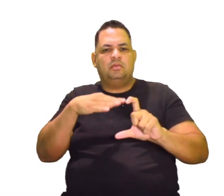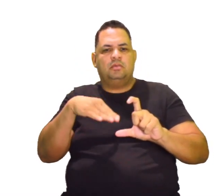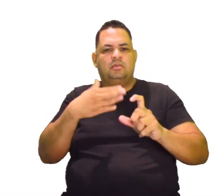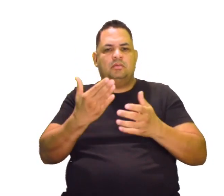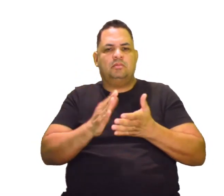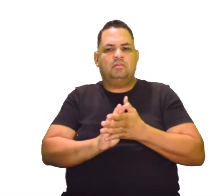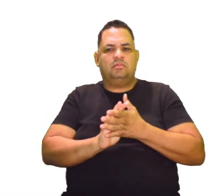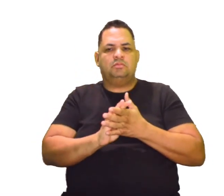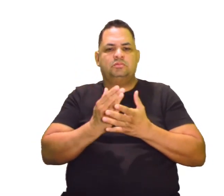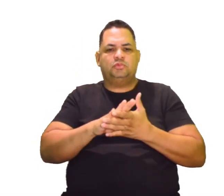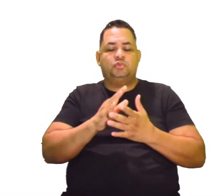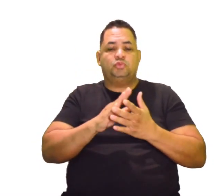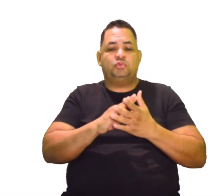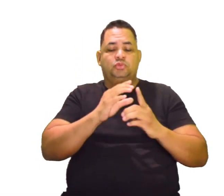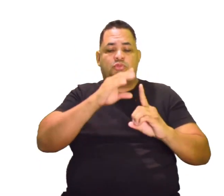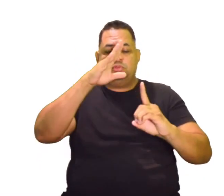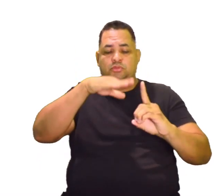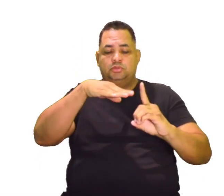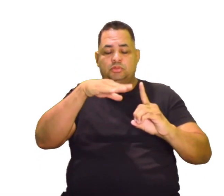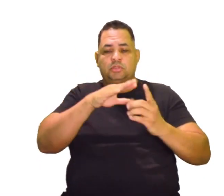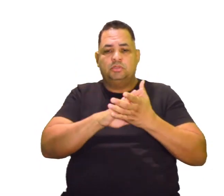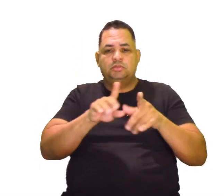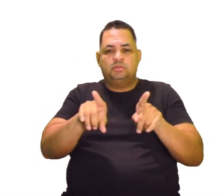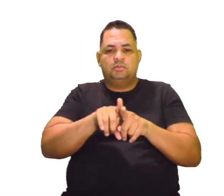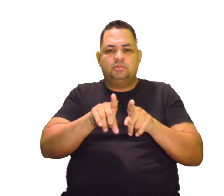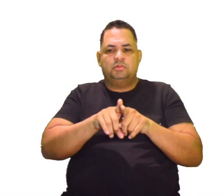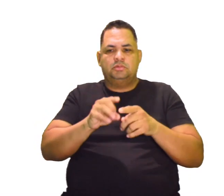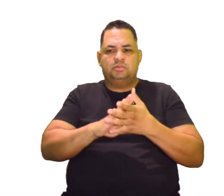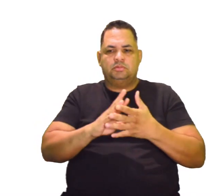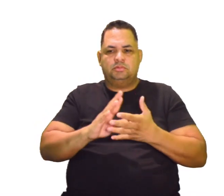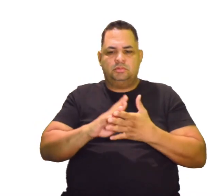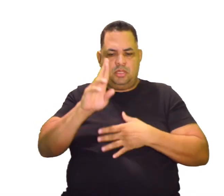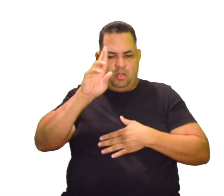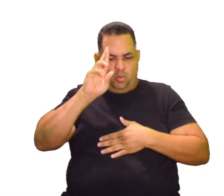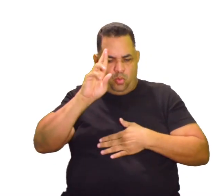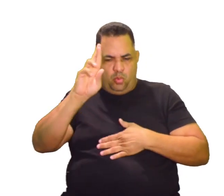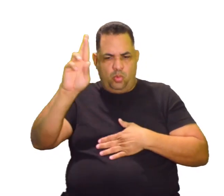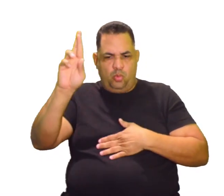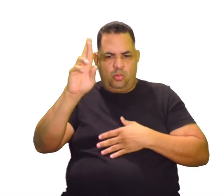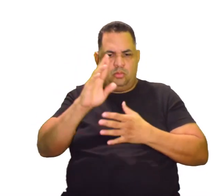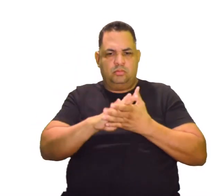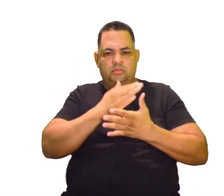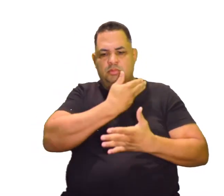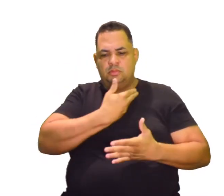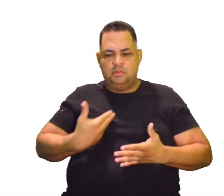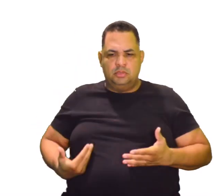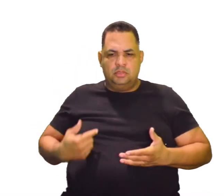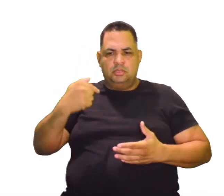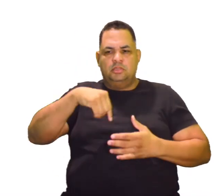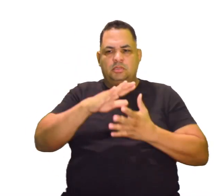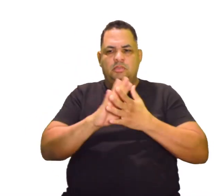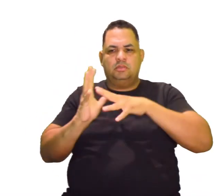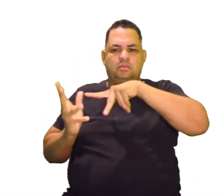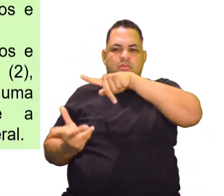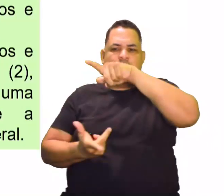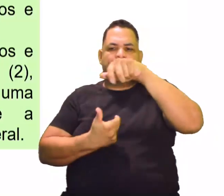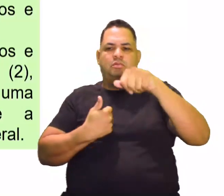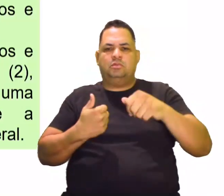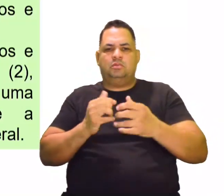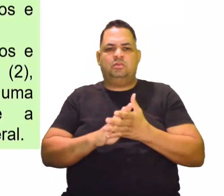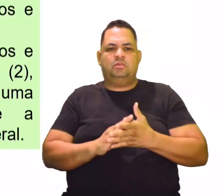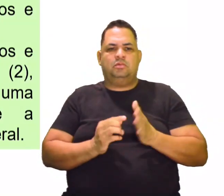dos seus deuses e seus governantes na terra, sejam as pirâmides ou as esfinges. Eu vou trazer a imagem de algumas